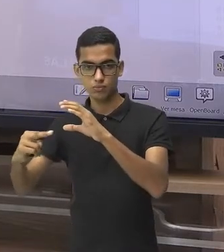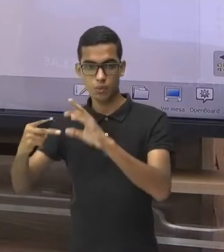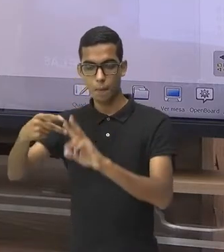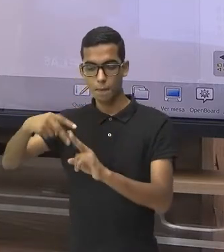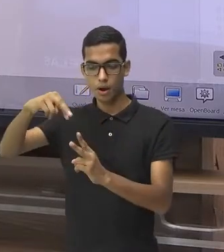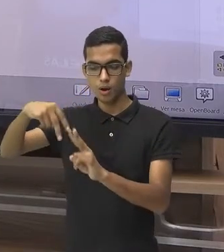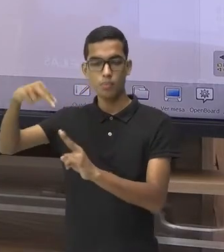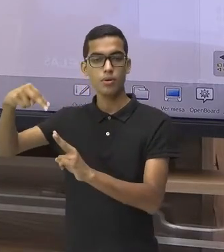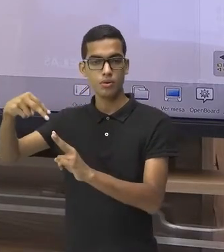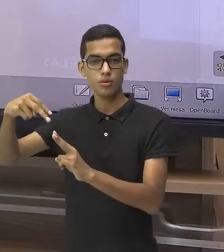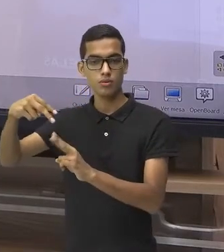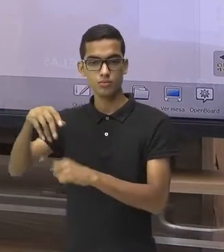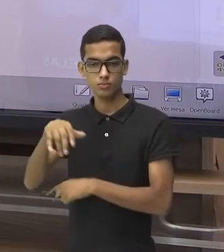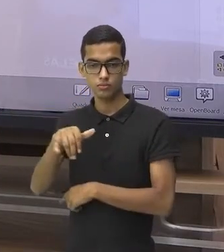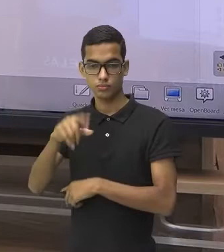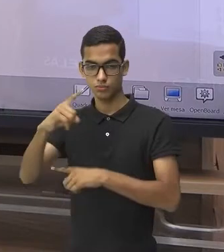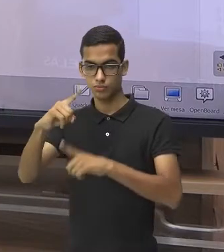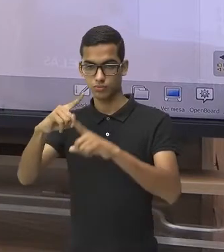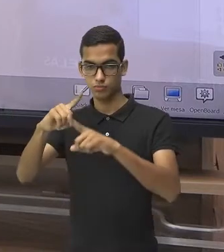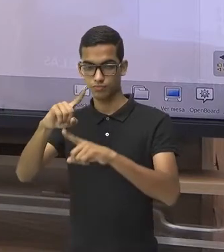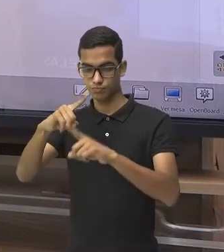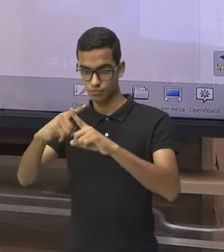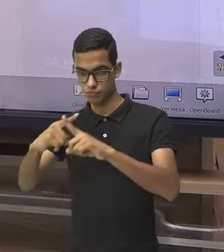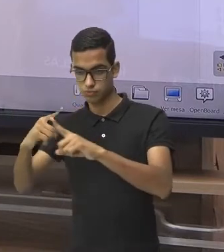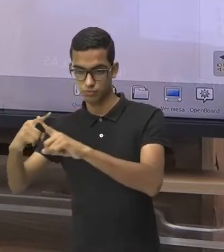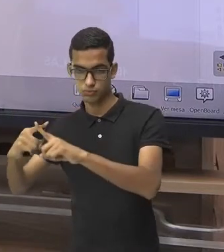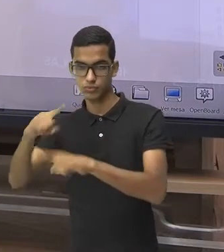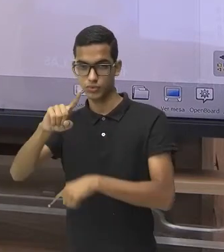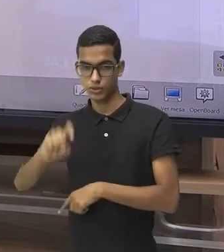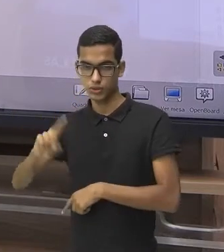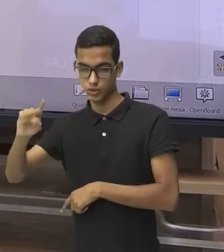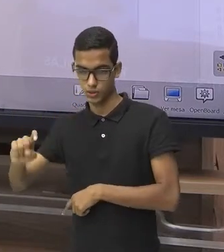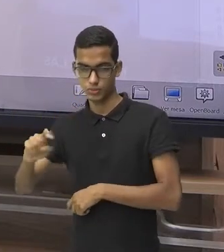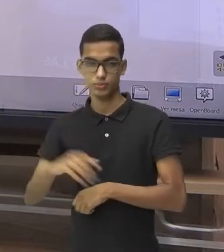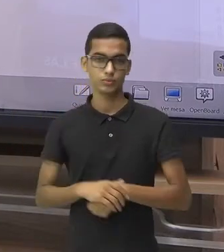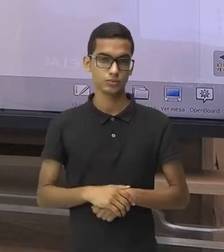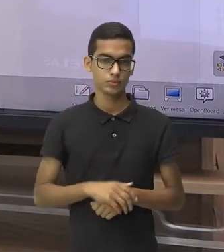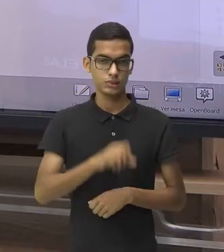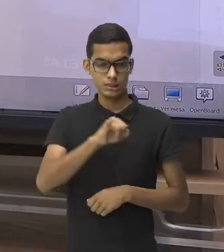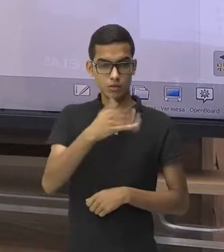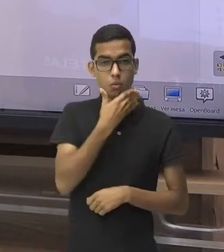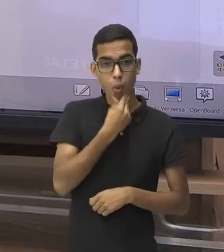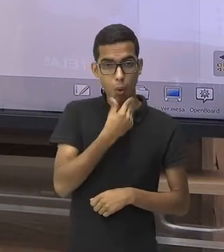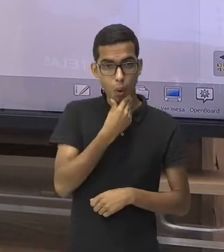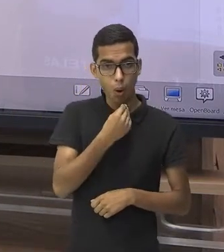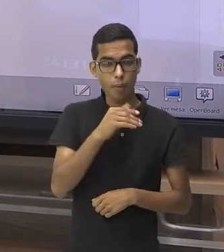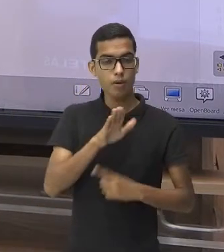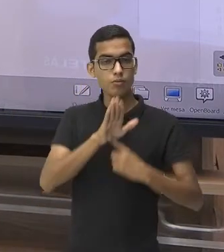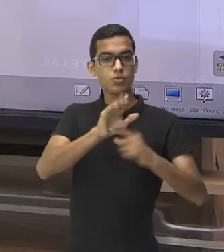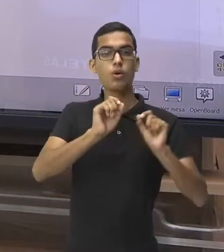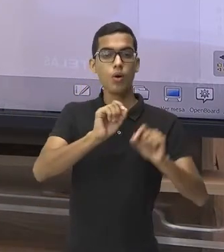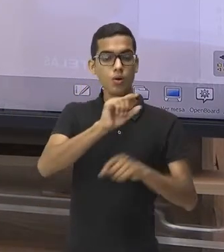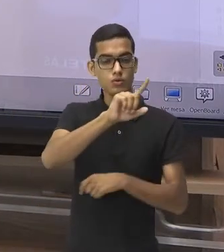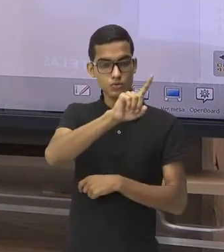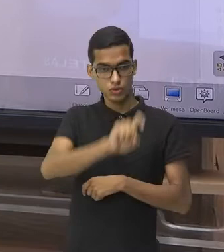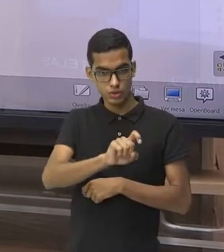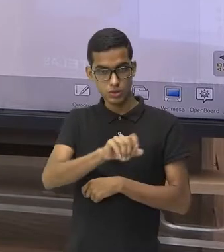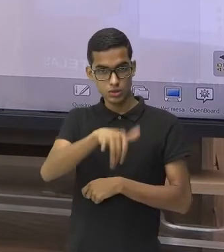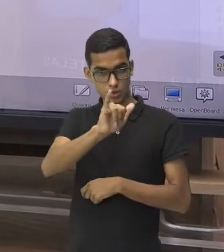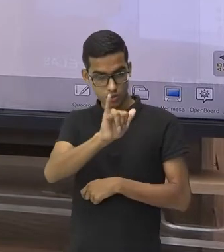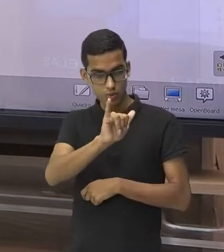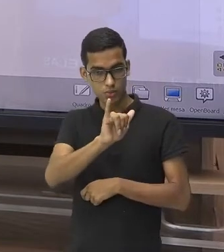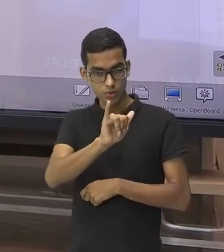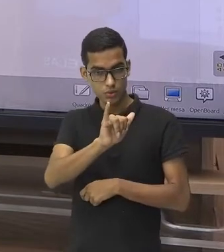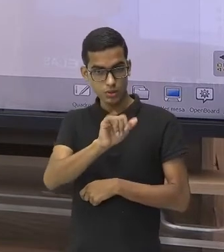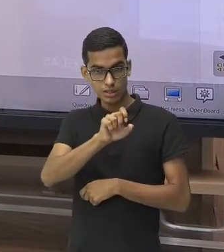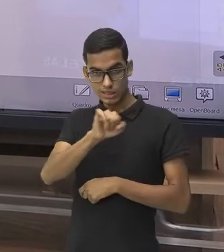ele vai definir se é homem ou se é mulher. Se for homem, o que vai aparecer lá? Um X e um Y. Se for mulher, um